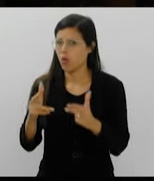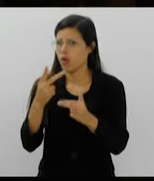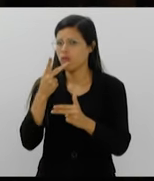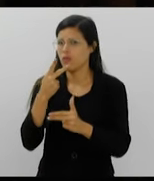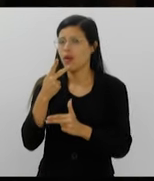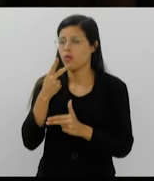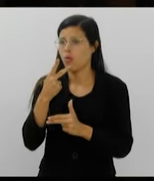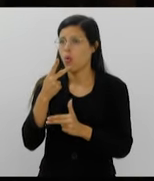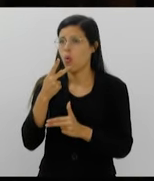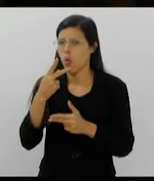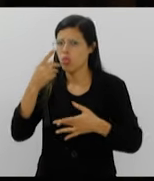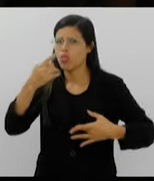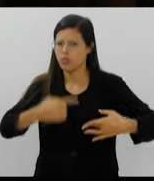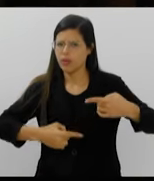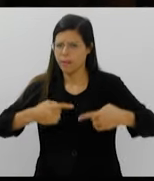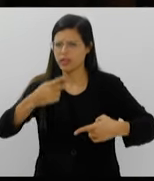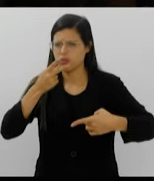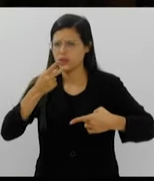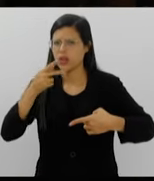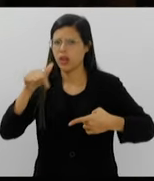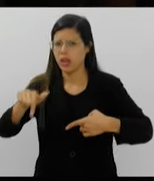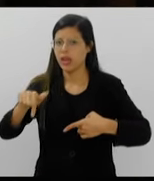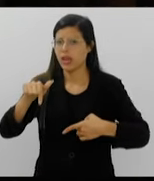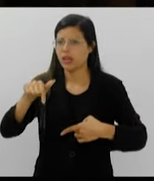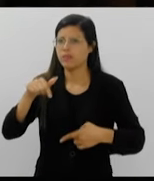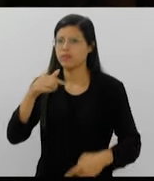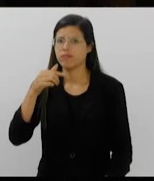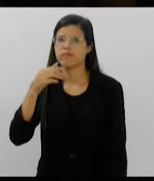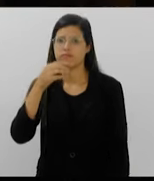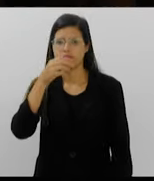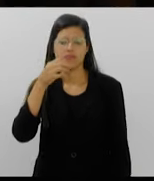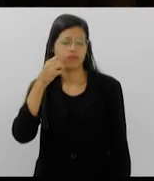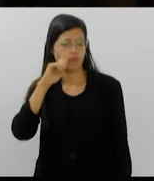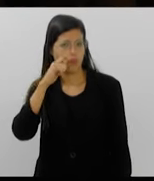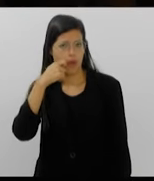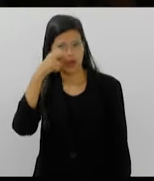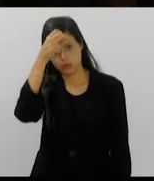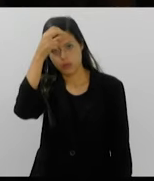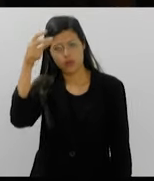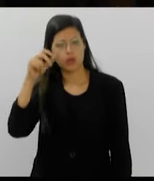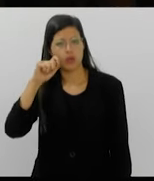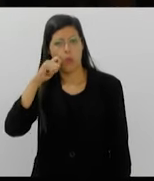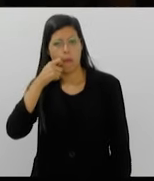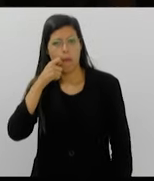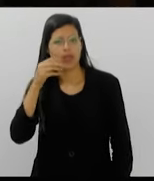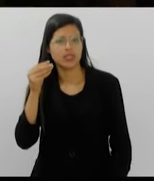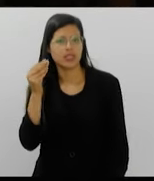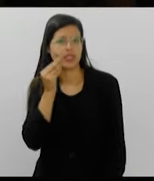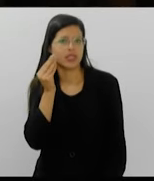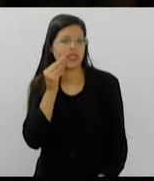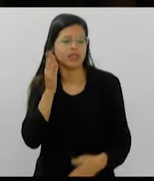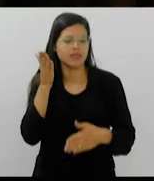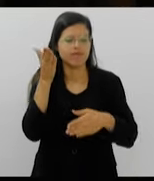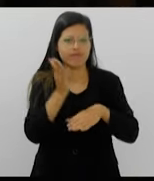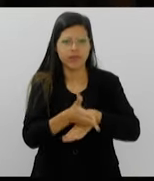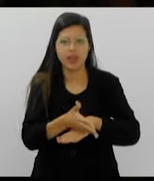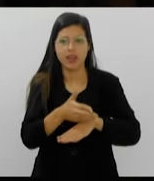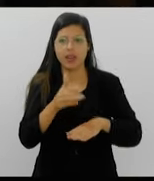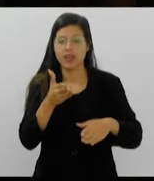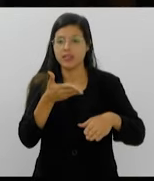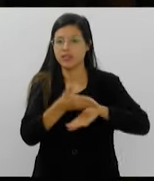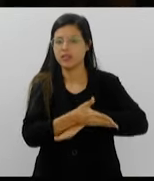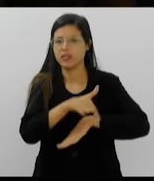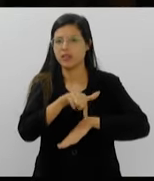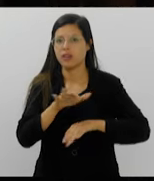disse isso no debate, foi Eduardo Paes, porque ele, assim que o ex-secretário da Polícia Militar foi demitido